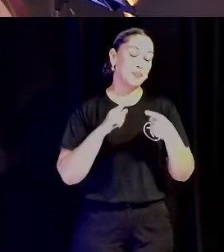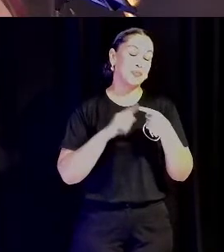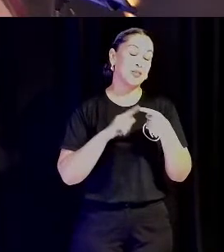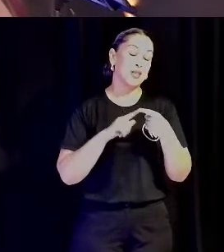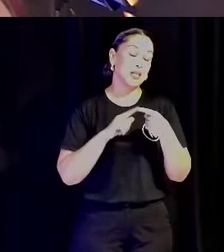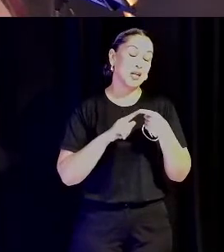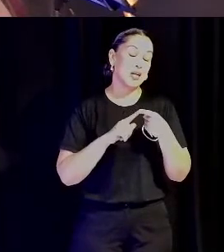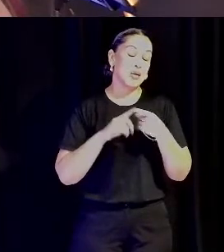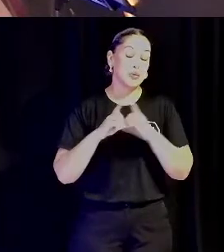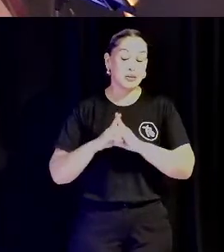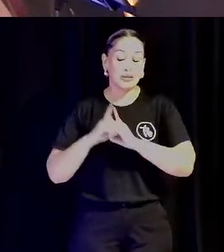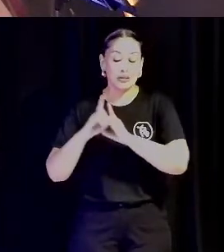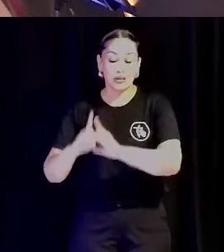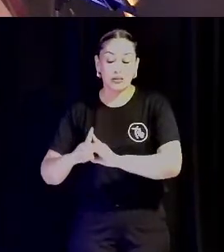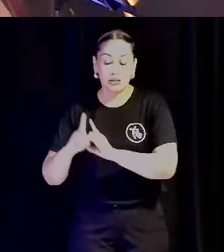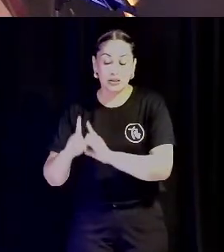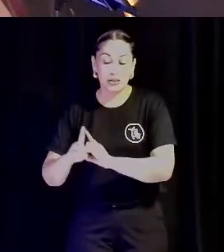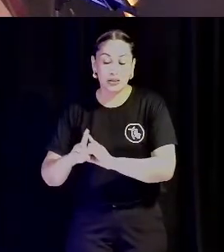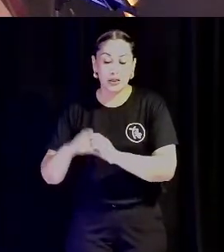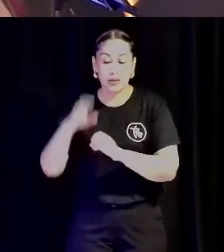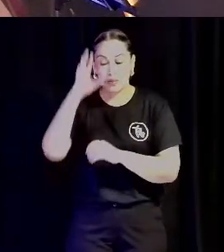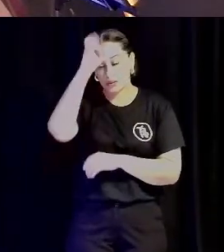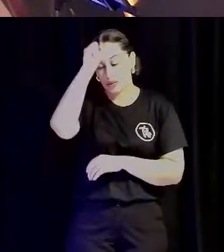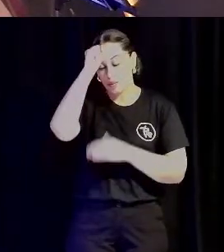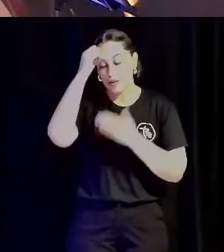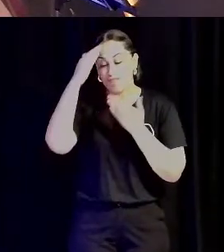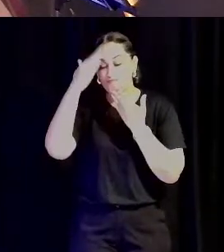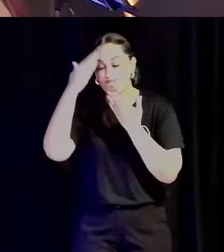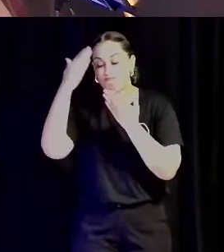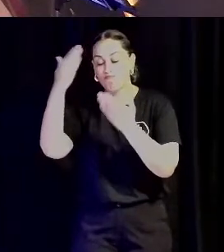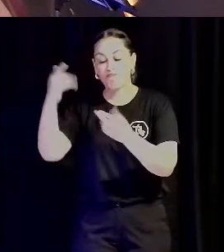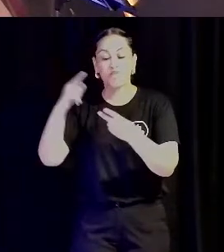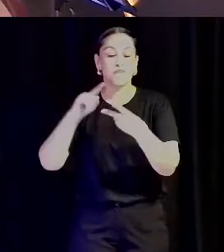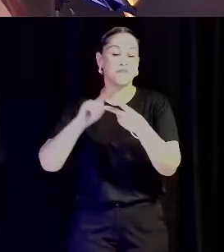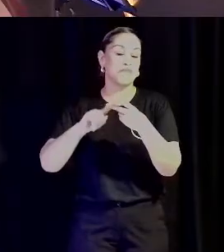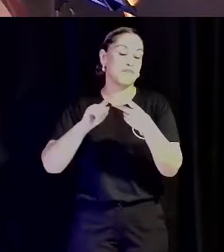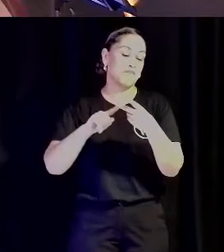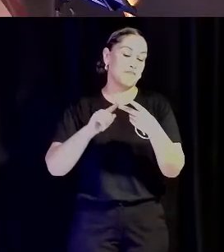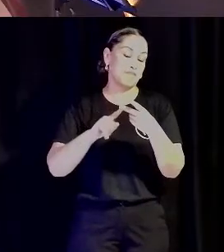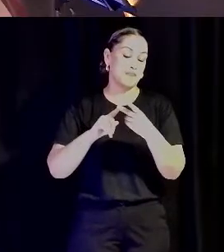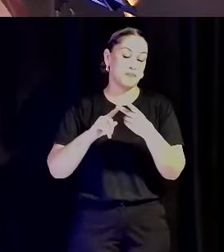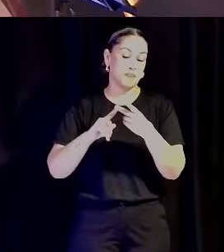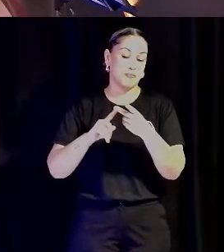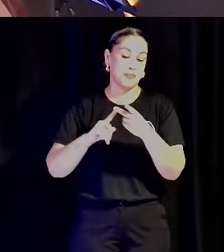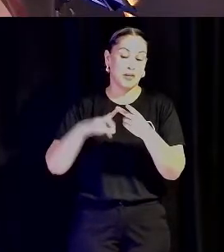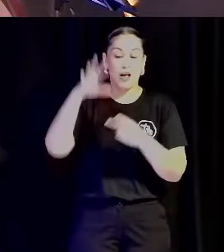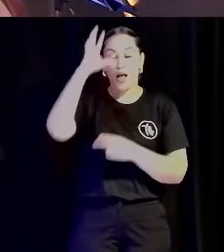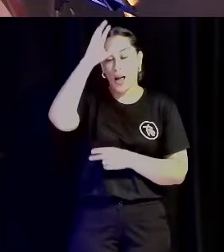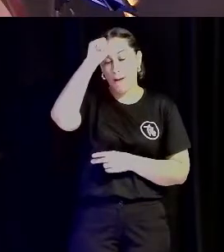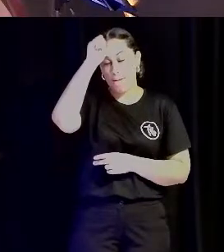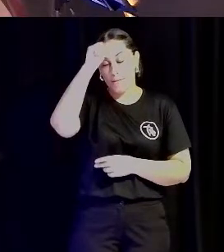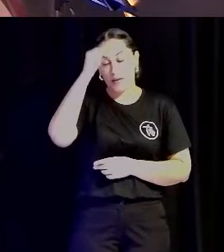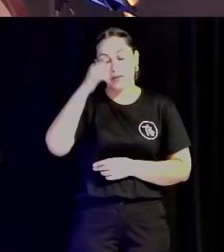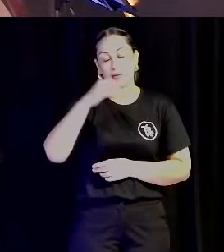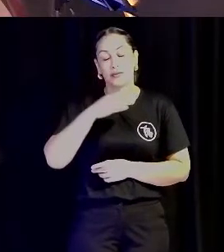Jesus aprendem a ser gratos. Discípulos de Jesus aprendem a